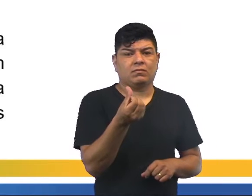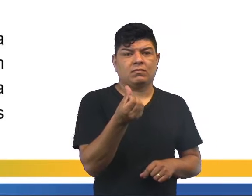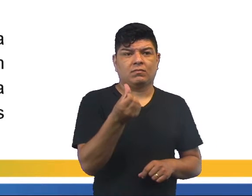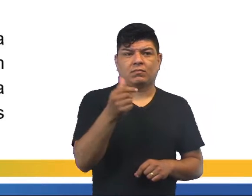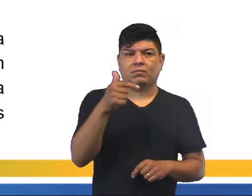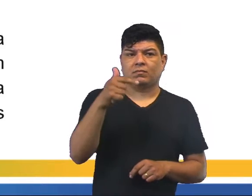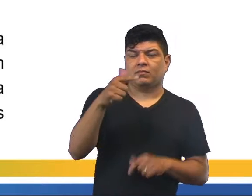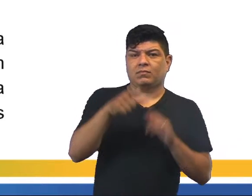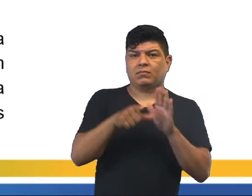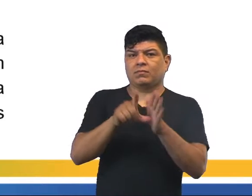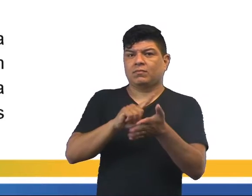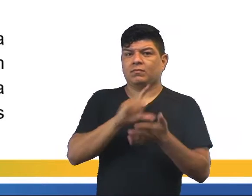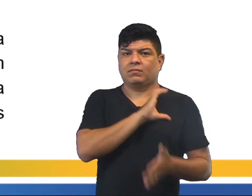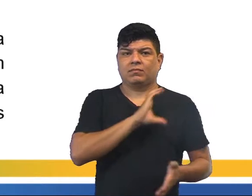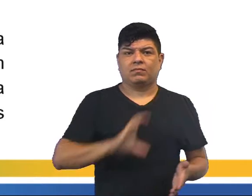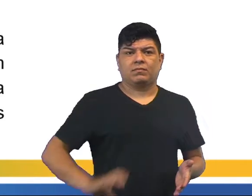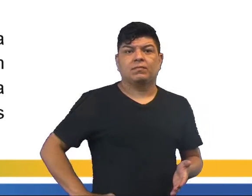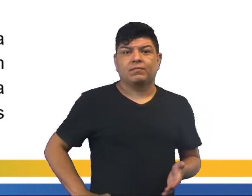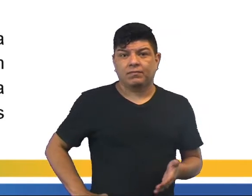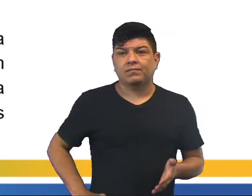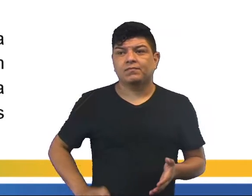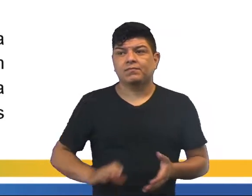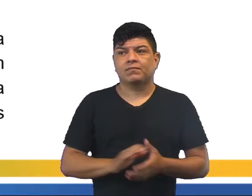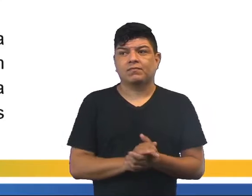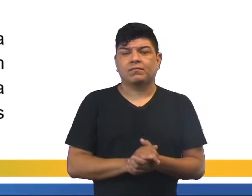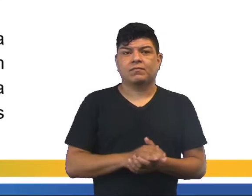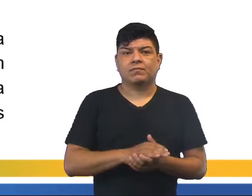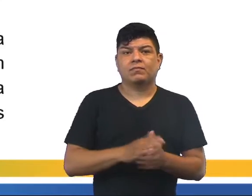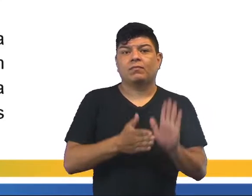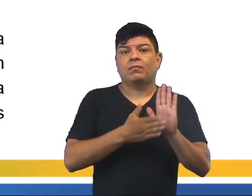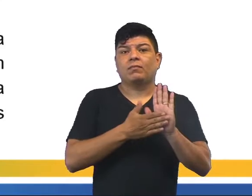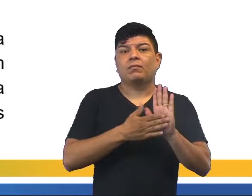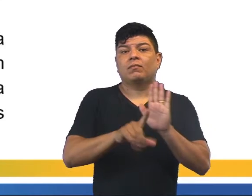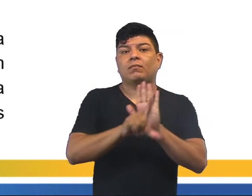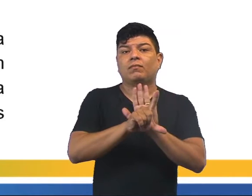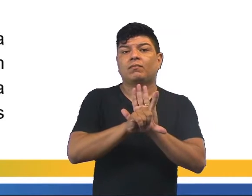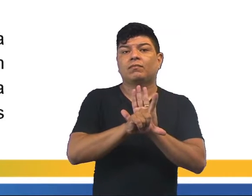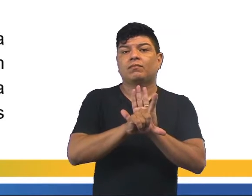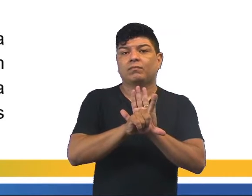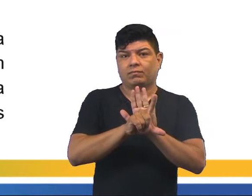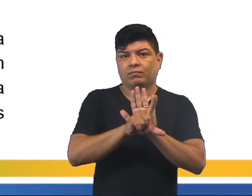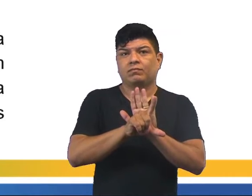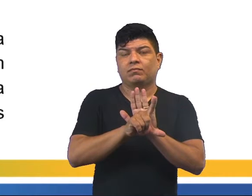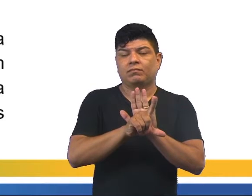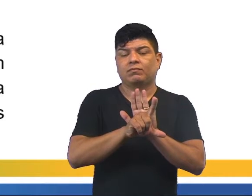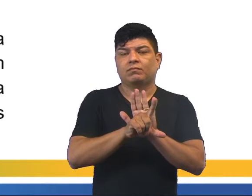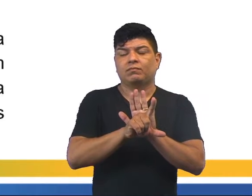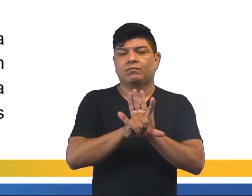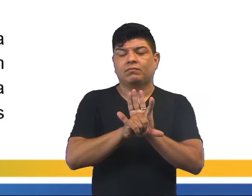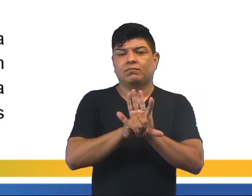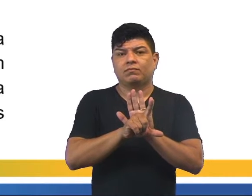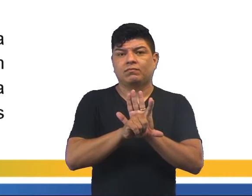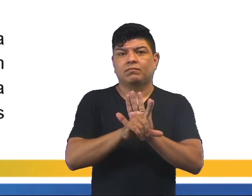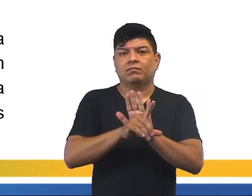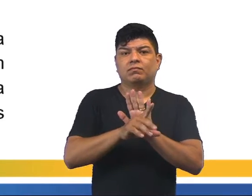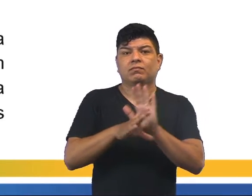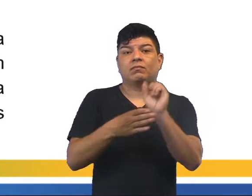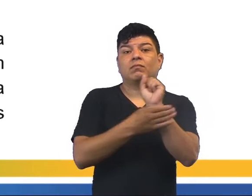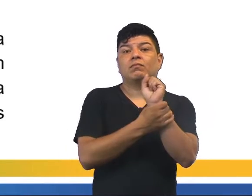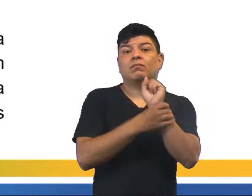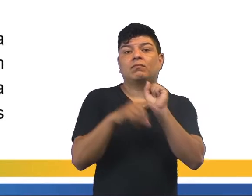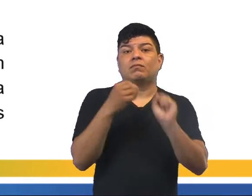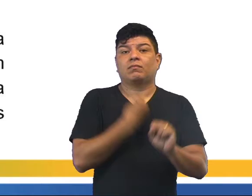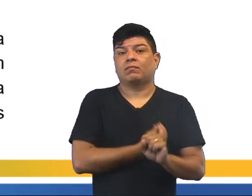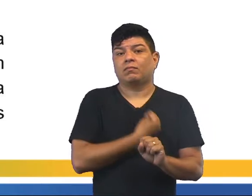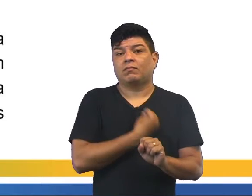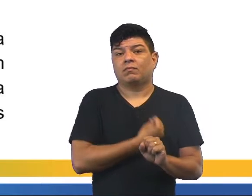367 a.C., né, foi aprovada a lei da Cilícia, que garantia a